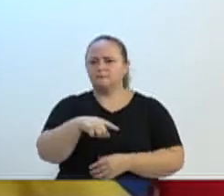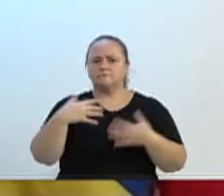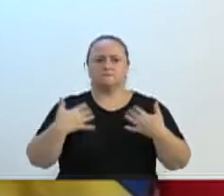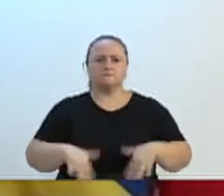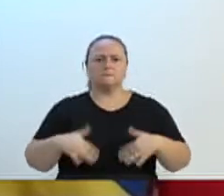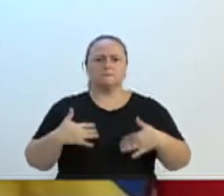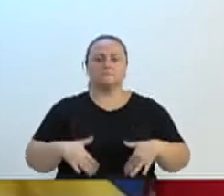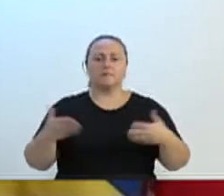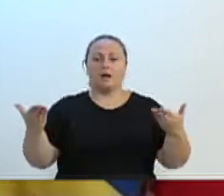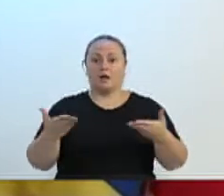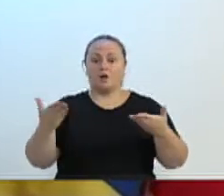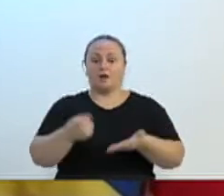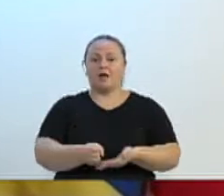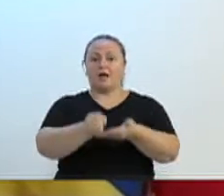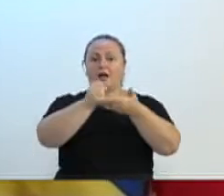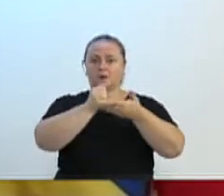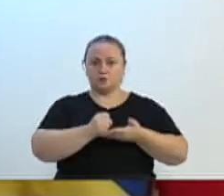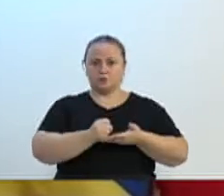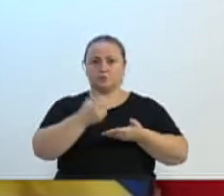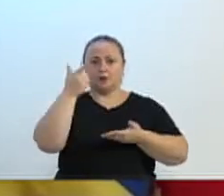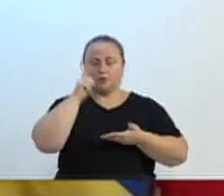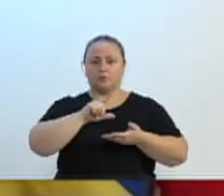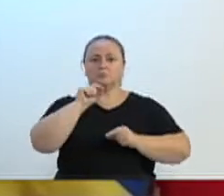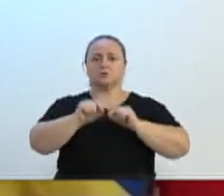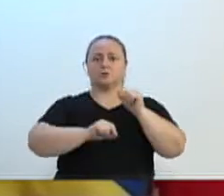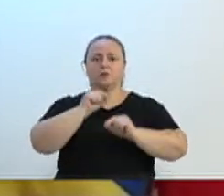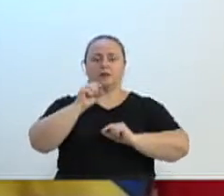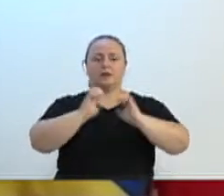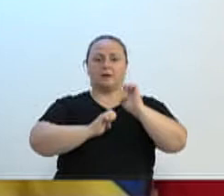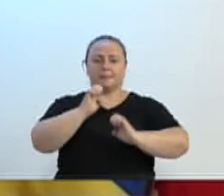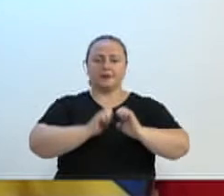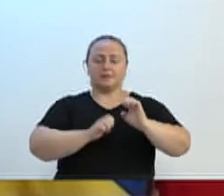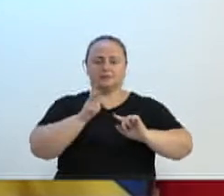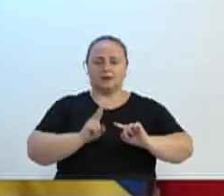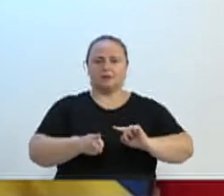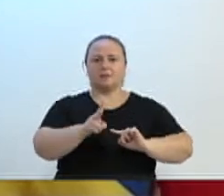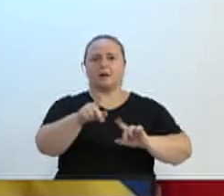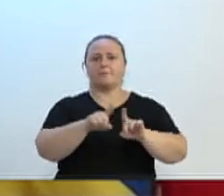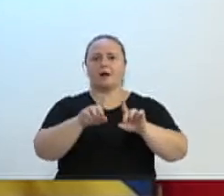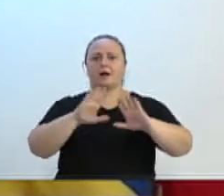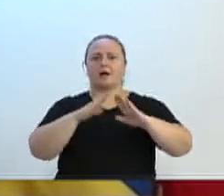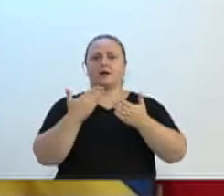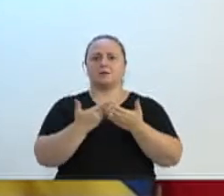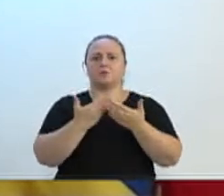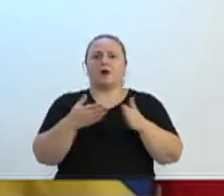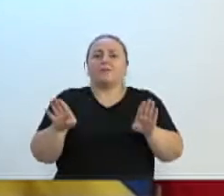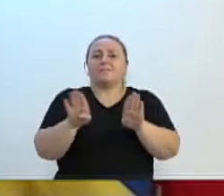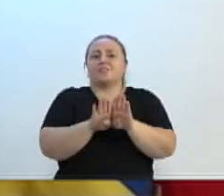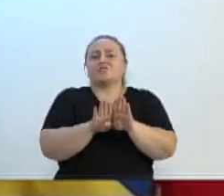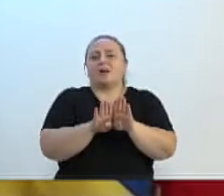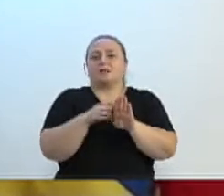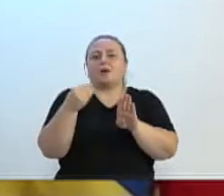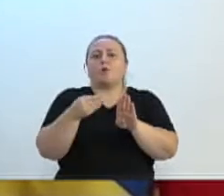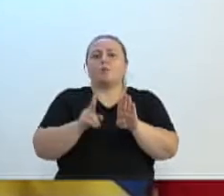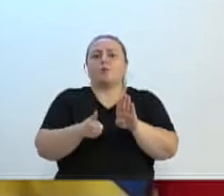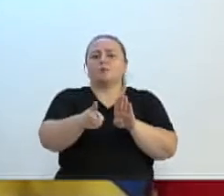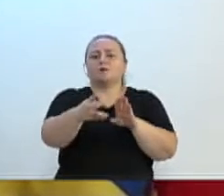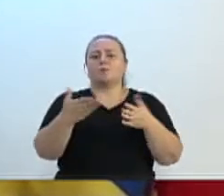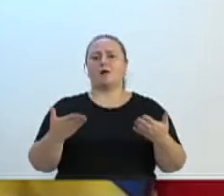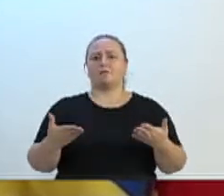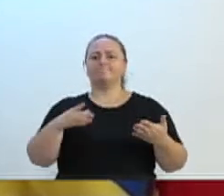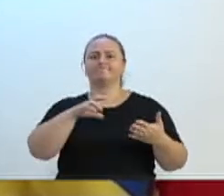para manter a empresa aberta com a escola fechada. Somos 65 escolas privadas de educação infantil